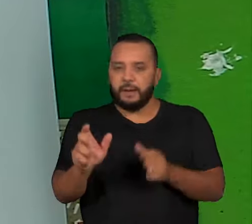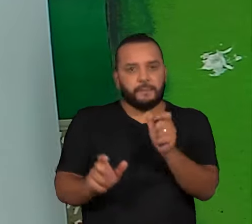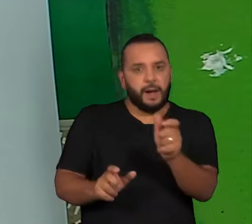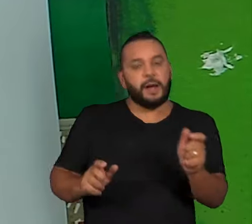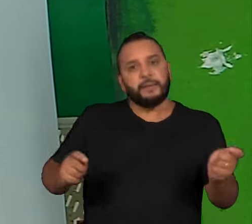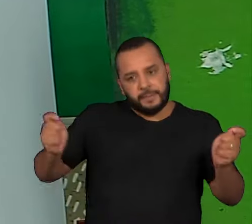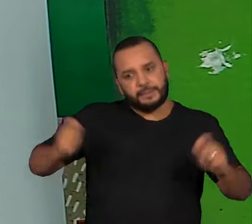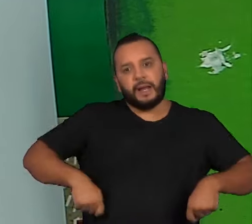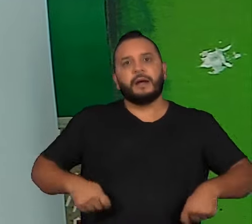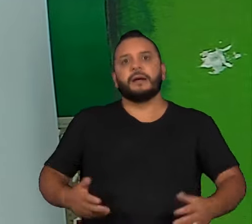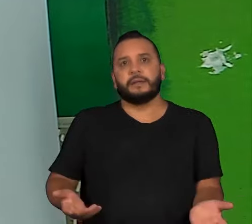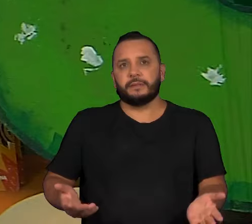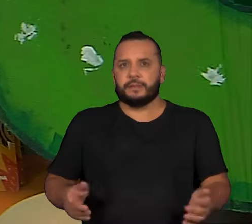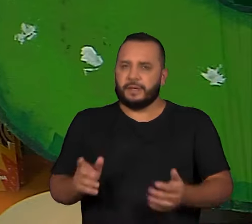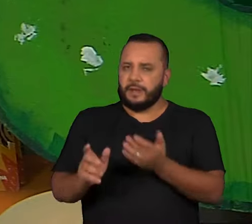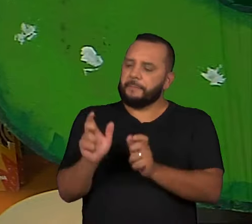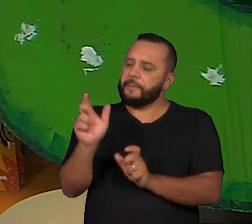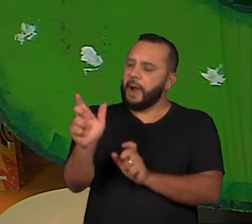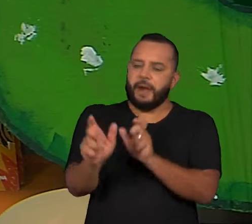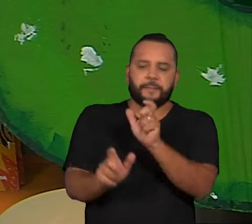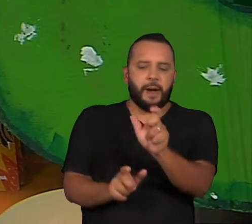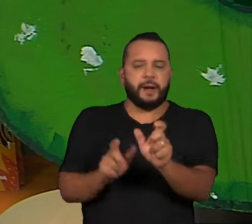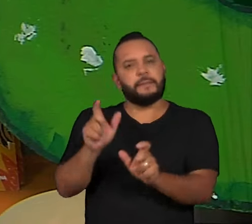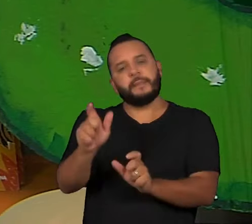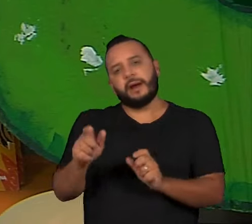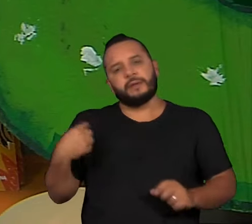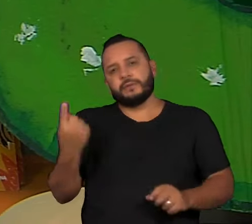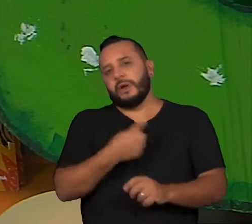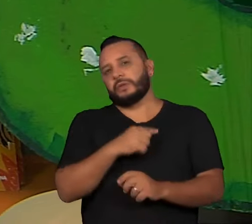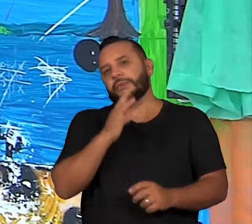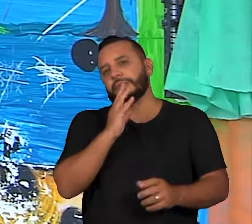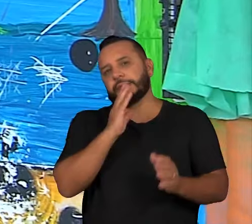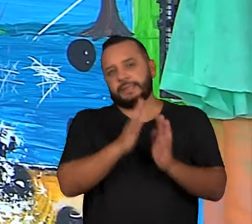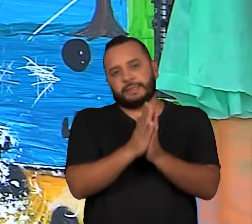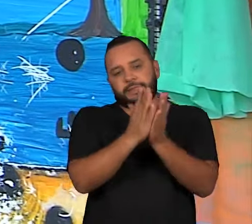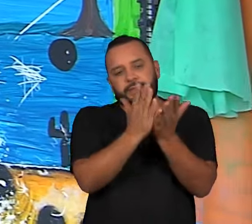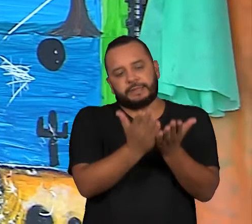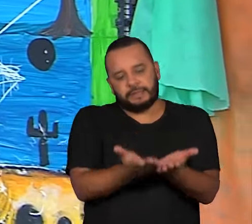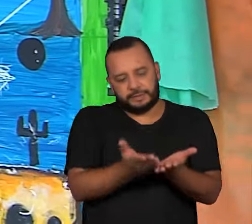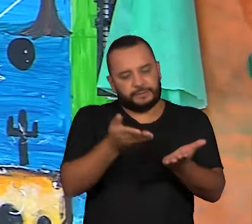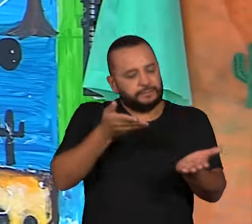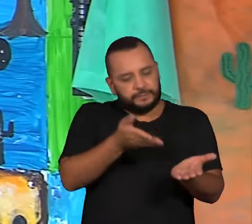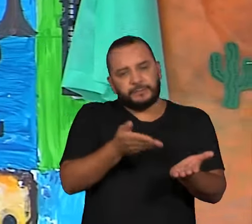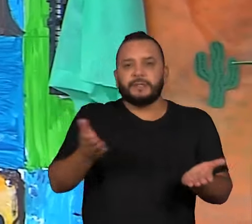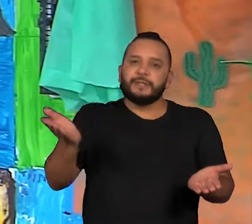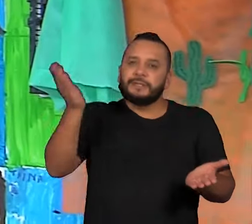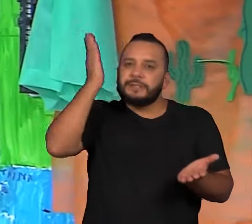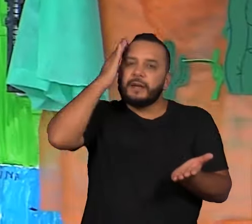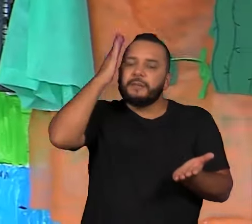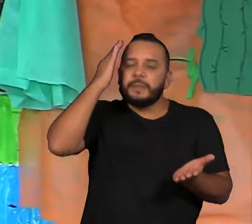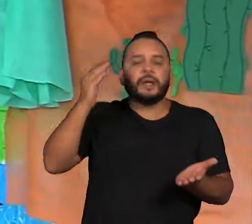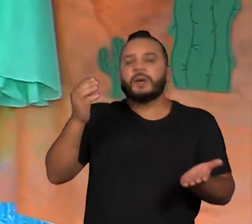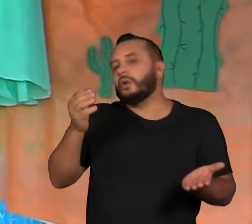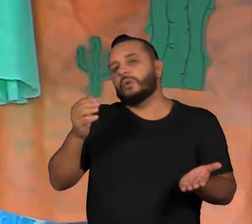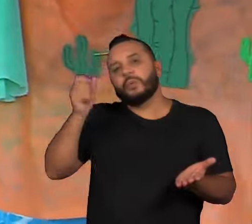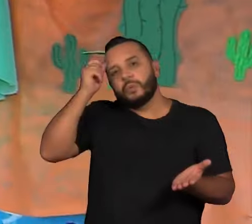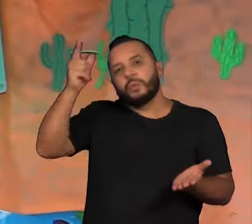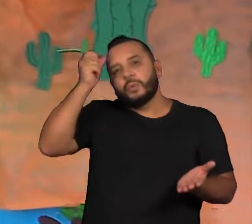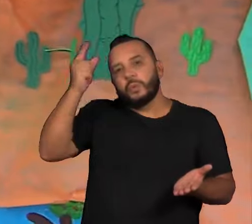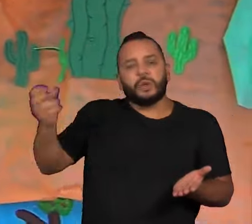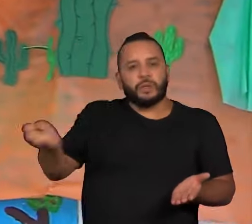São elas que nos permitem conhecer os universos dos livros, mergulhar em novas culturas e aprimorar